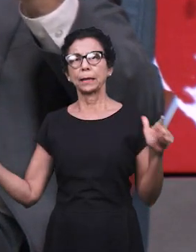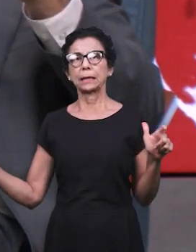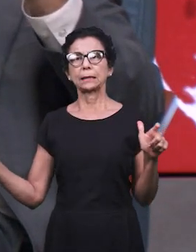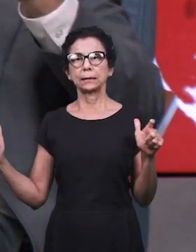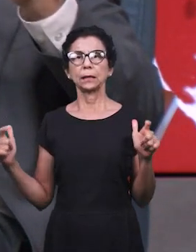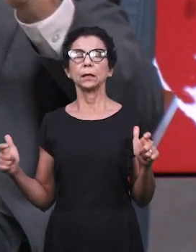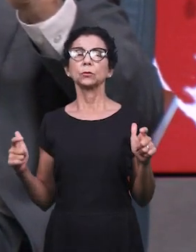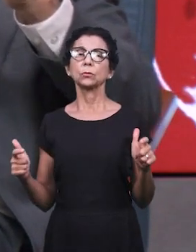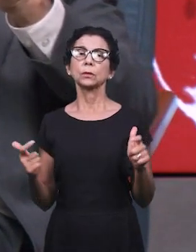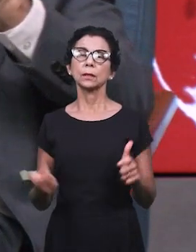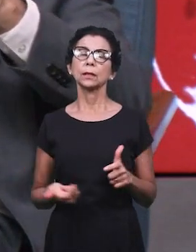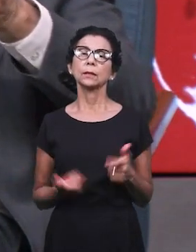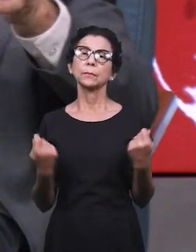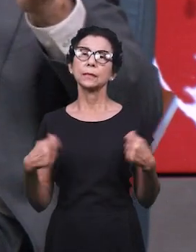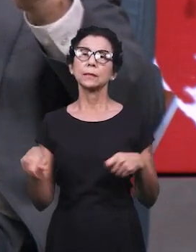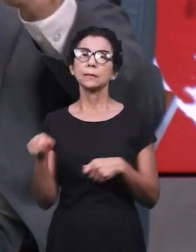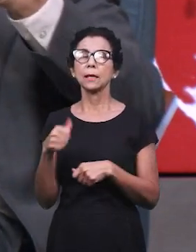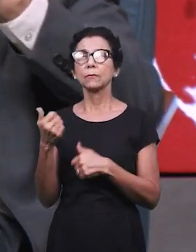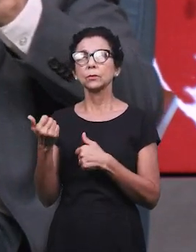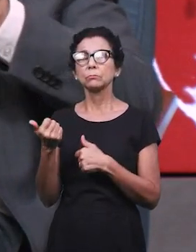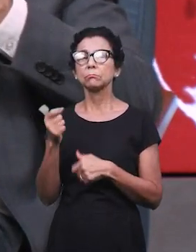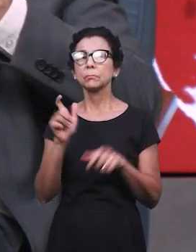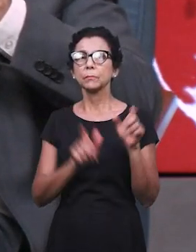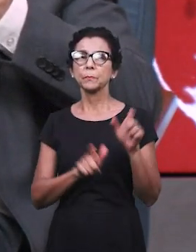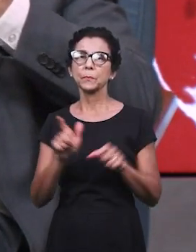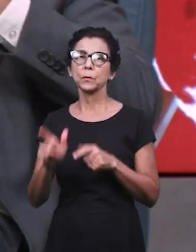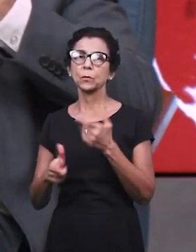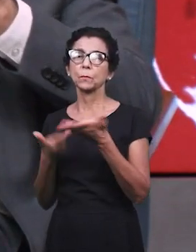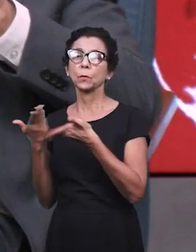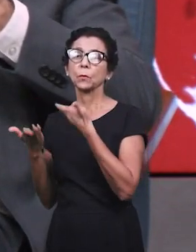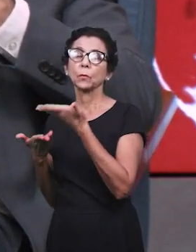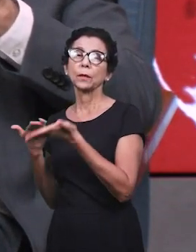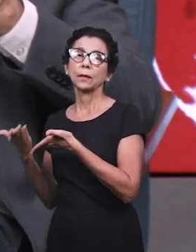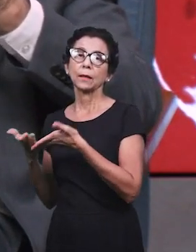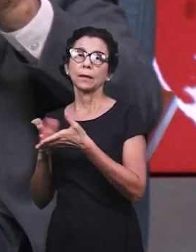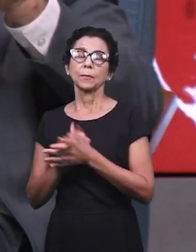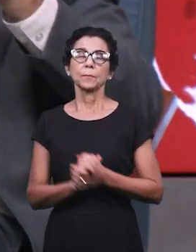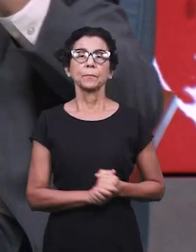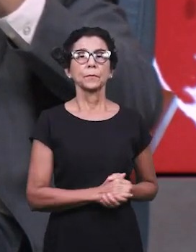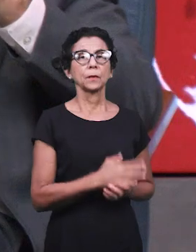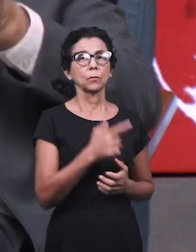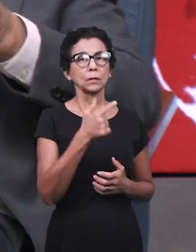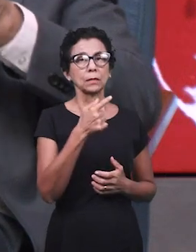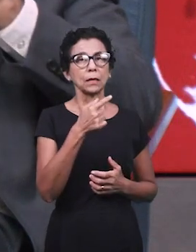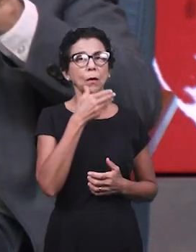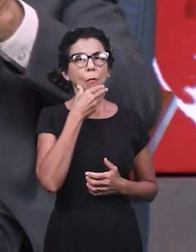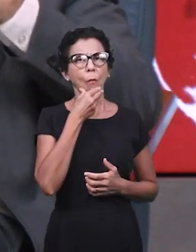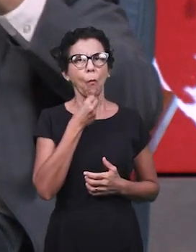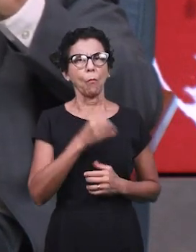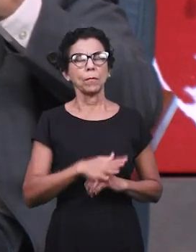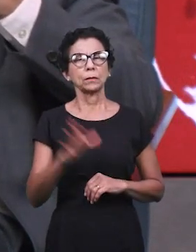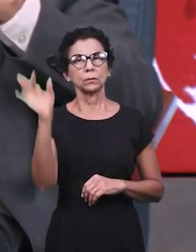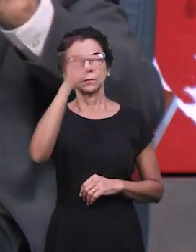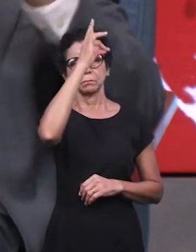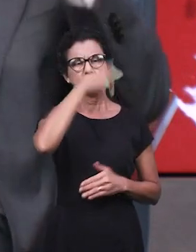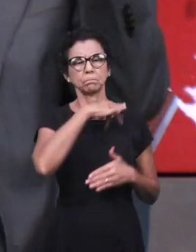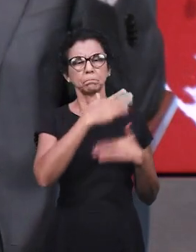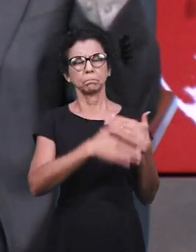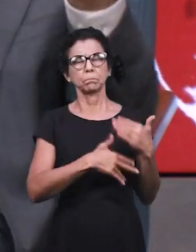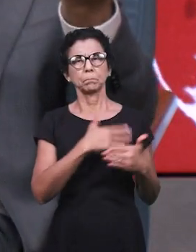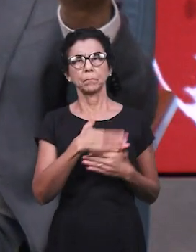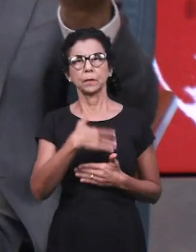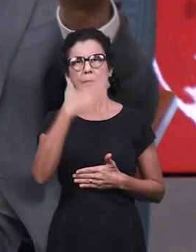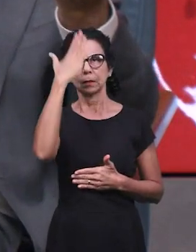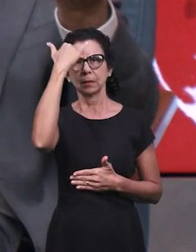faltava atenção àquelas coisas básicas da igreja. Os 7 homens cheios do Espírito Santo de sabedoria. Quanto